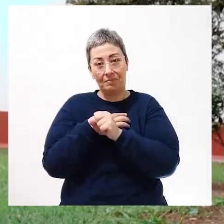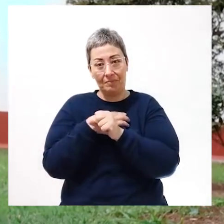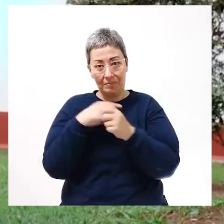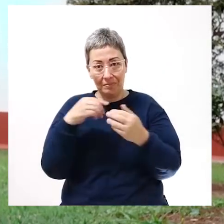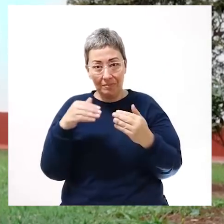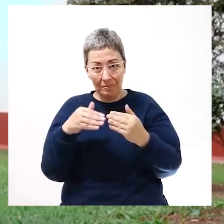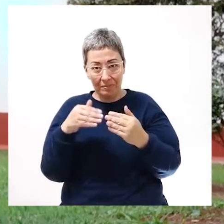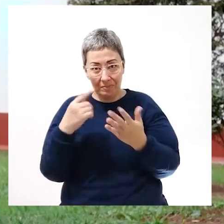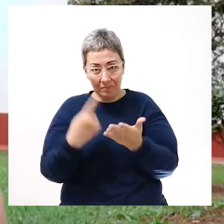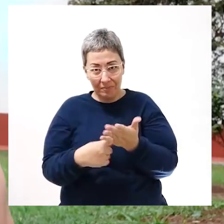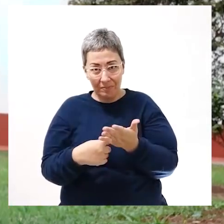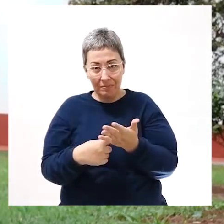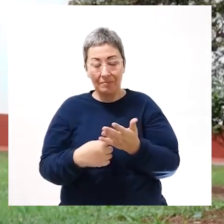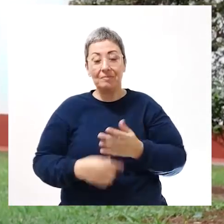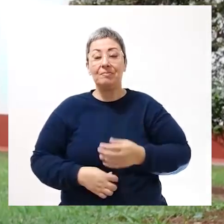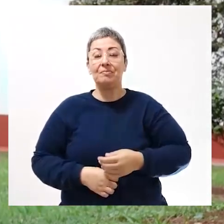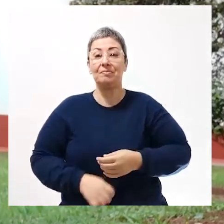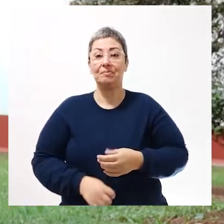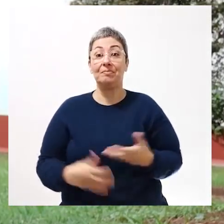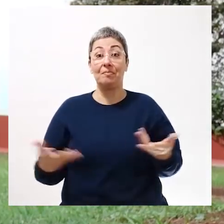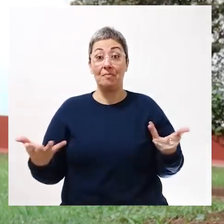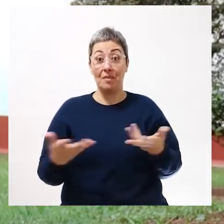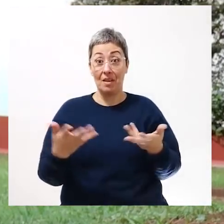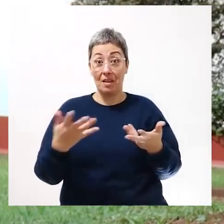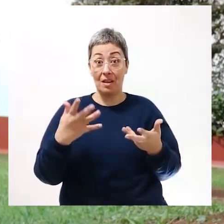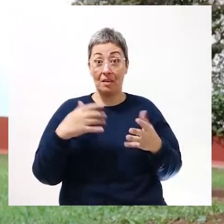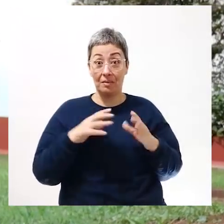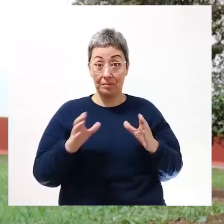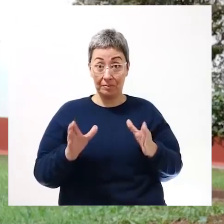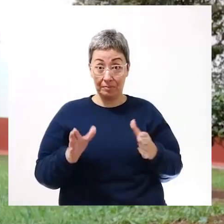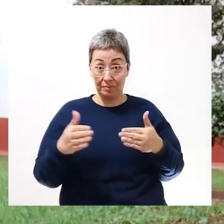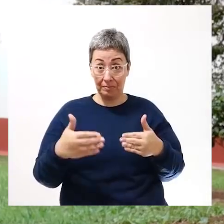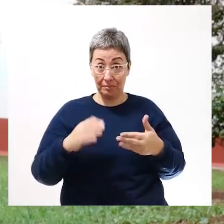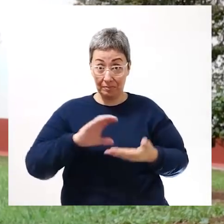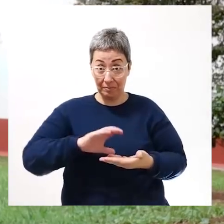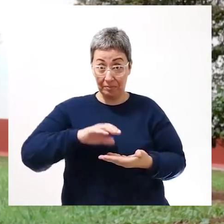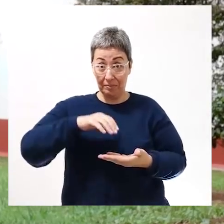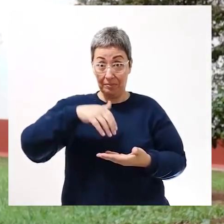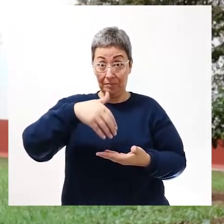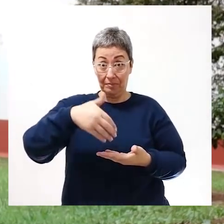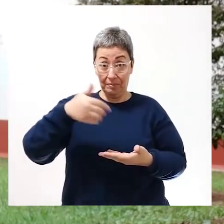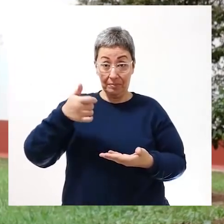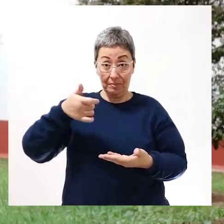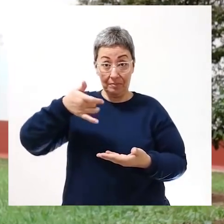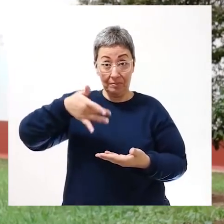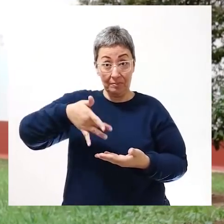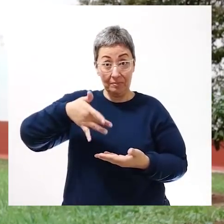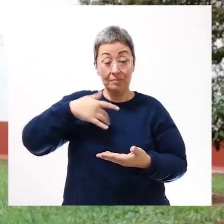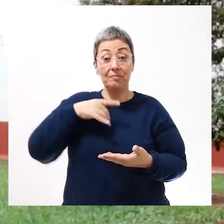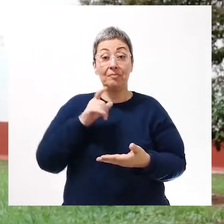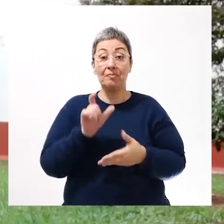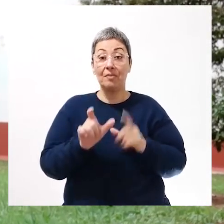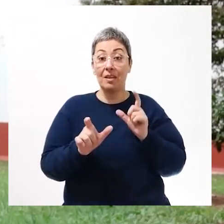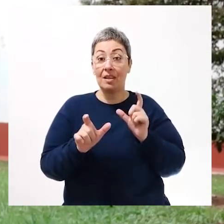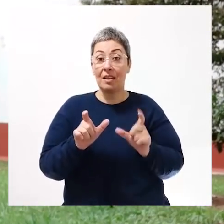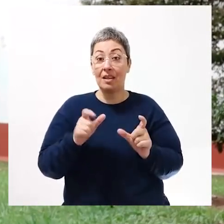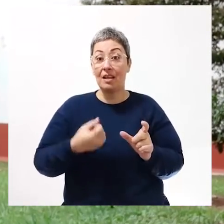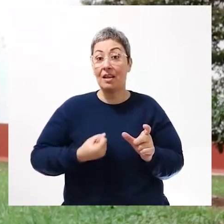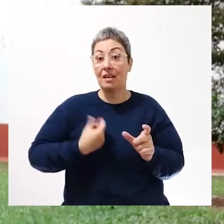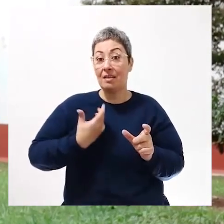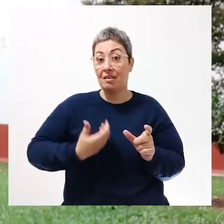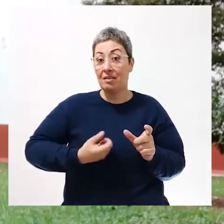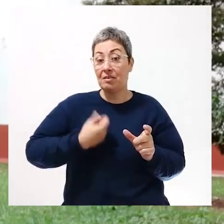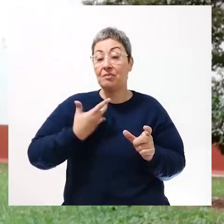ama. Combinado? Com o nosso baú repleto de